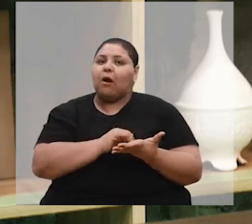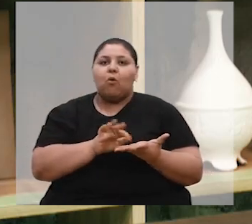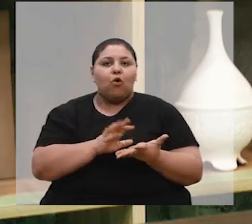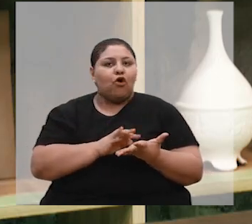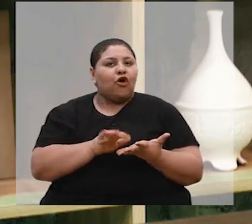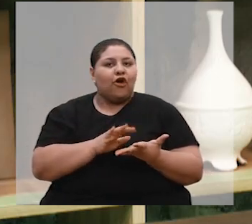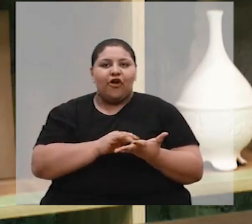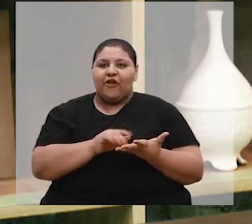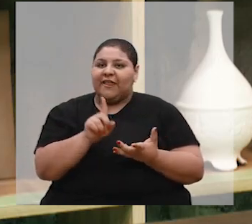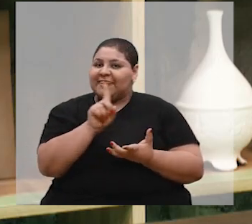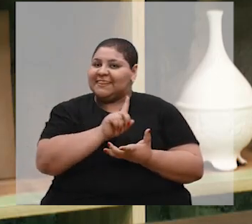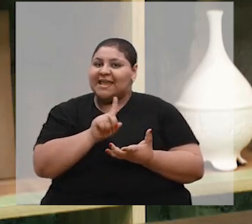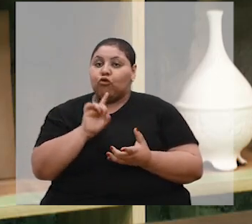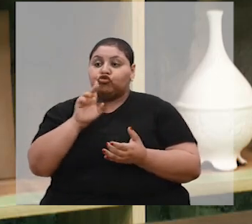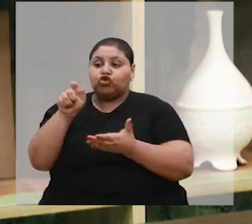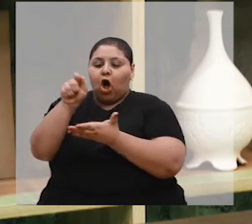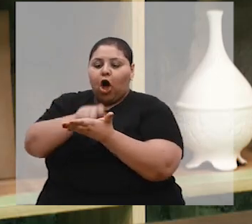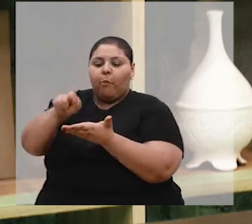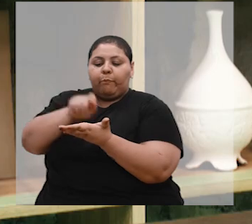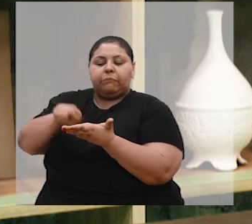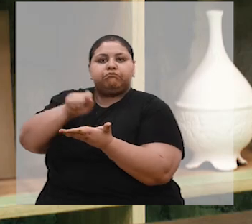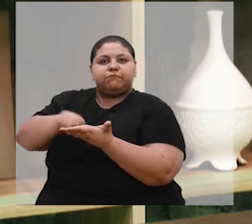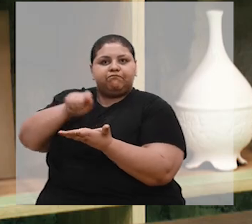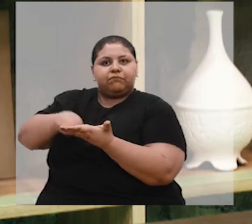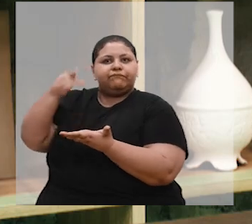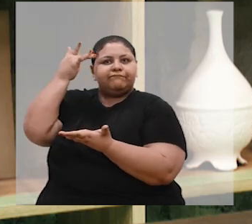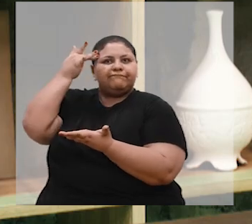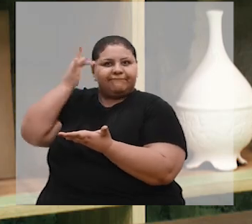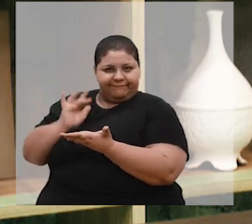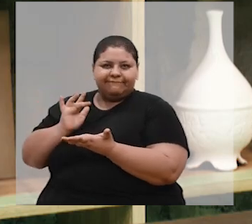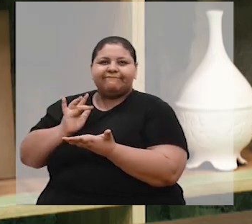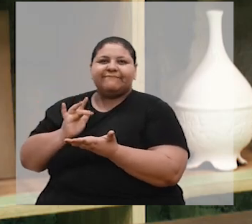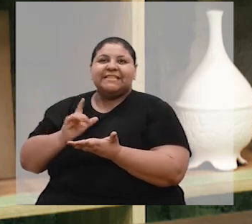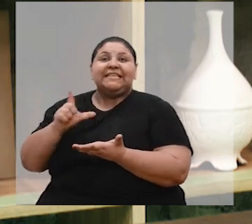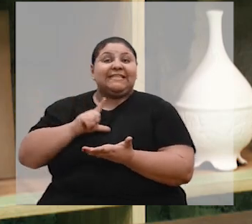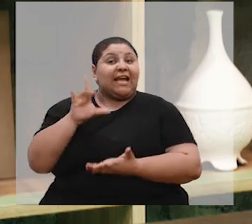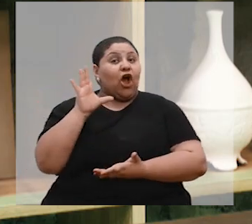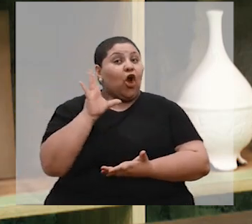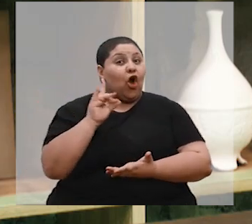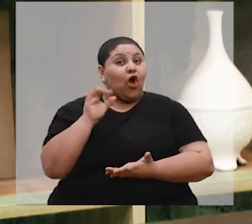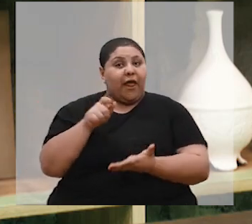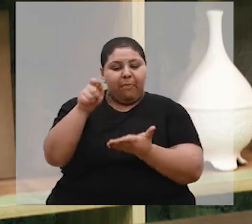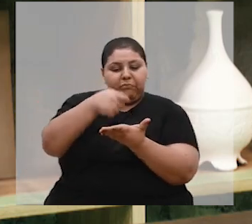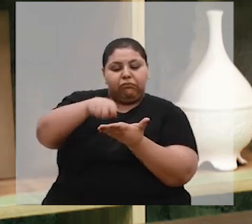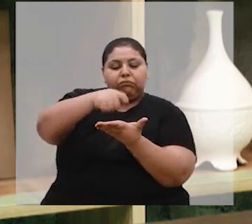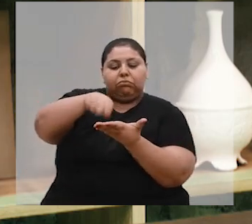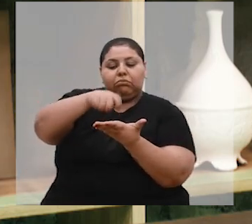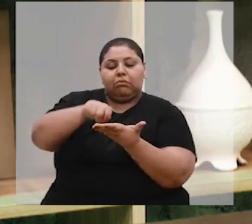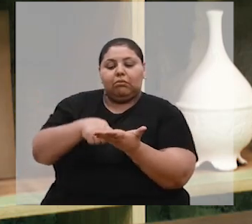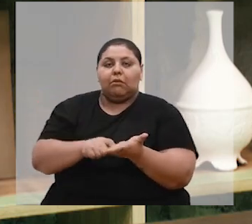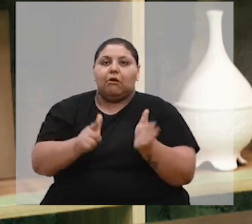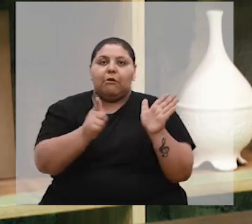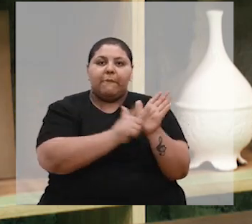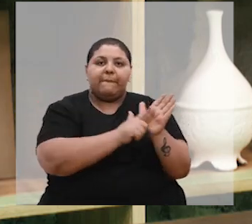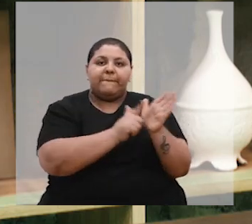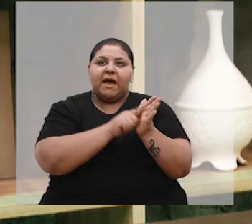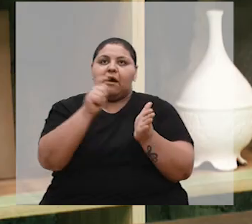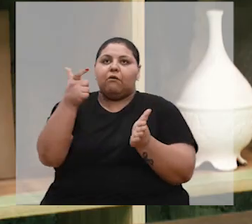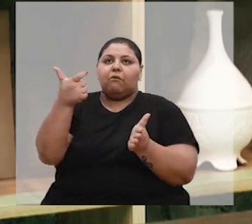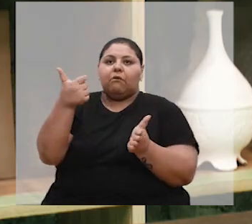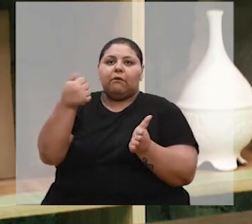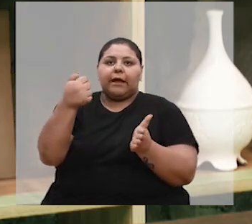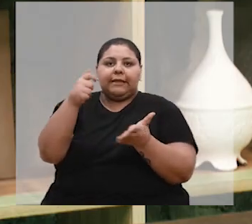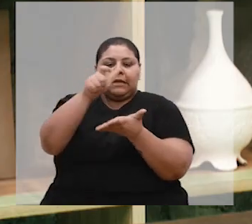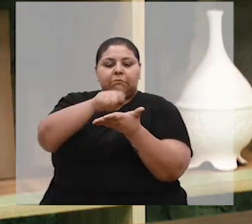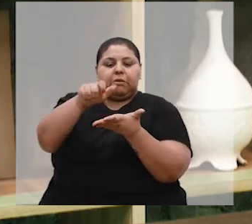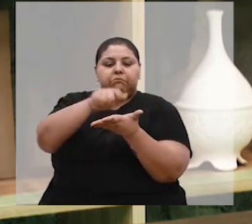ser. Hoje, né, que a gente está acostumado tanto com o celular na mão, enfim, que essa colinha tem que ser analógica, né, papel na mão, enfim, para facilitar